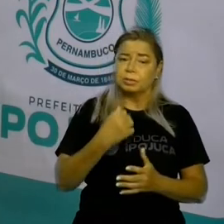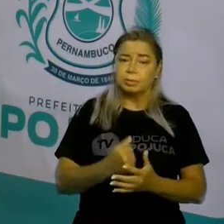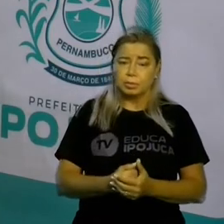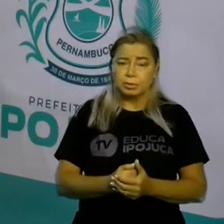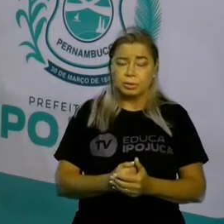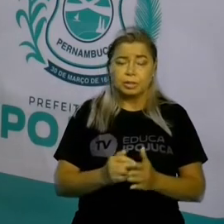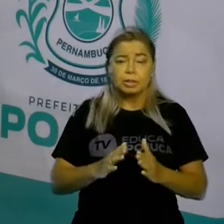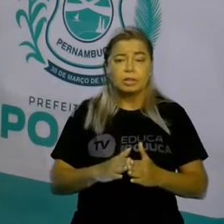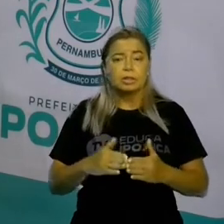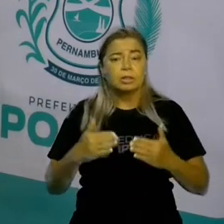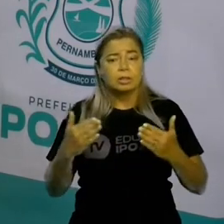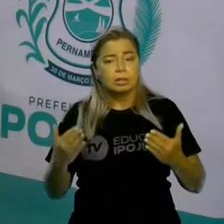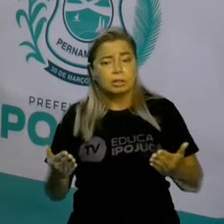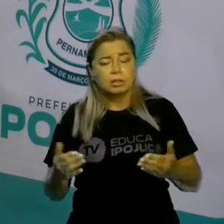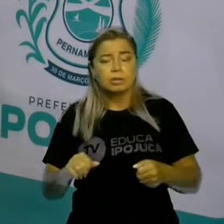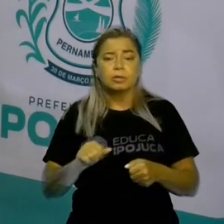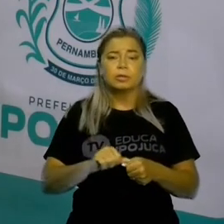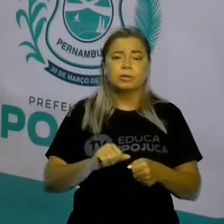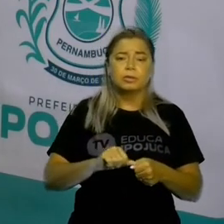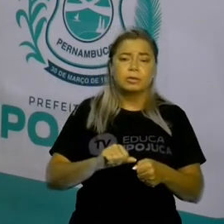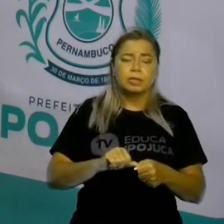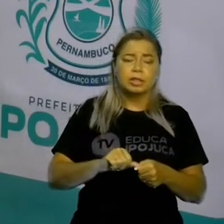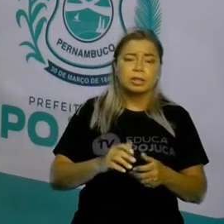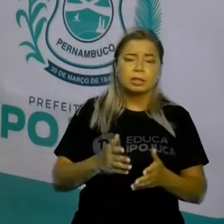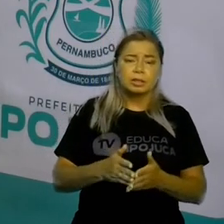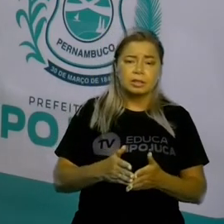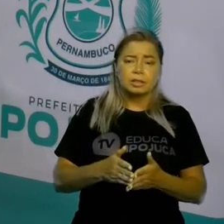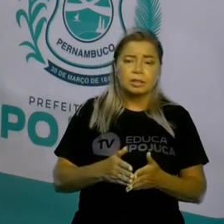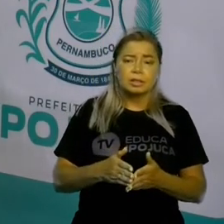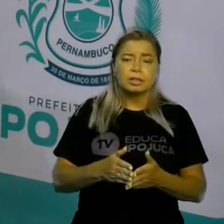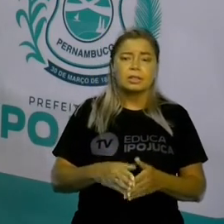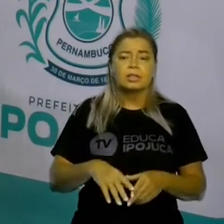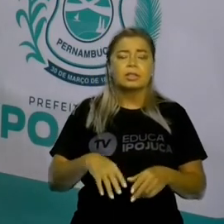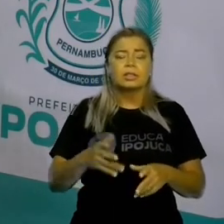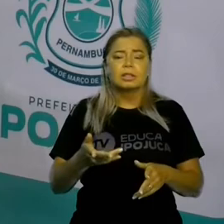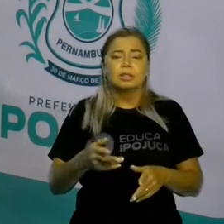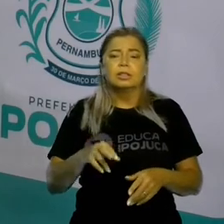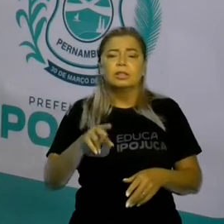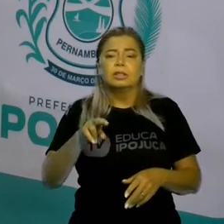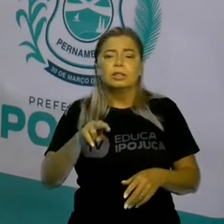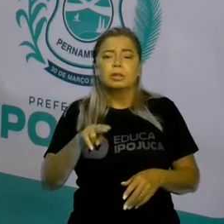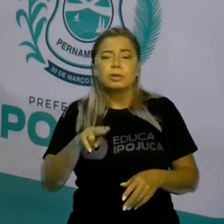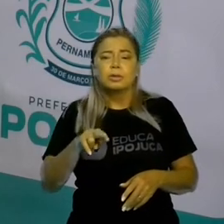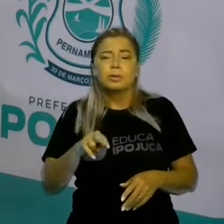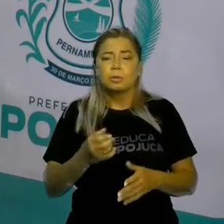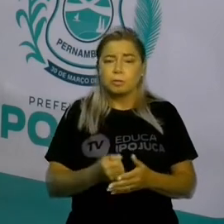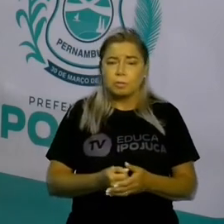exatamente a mesma coisa que a gente faz com os nossos pais. A gente pede